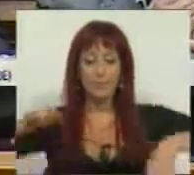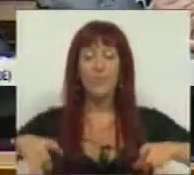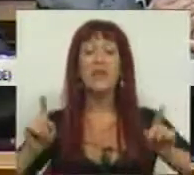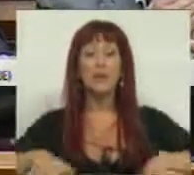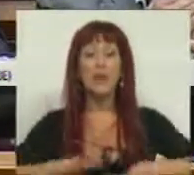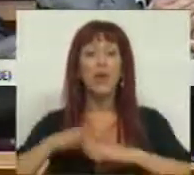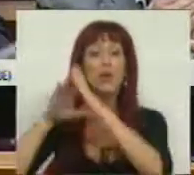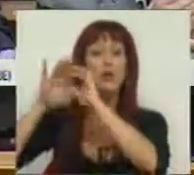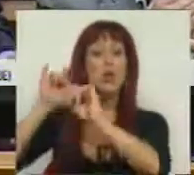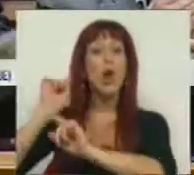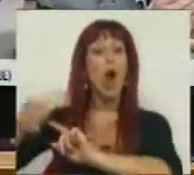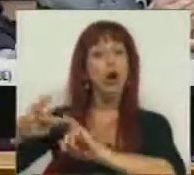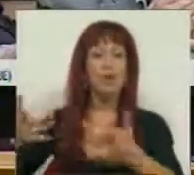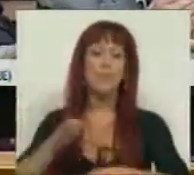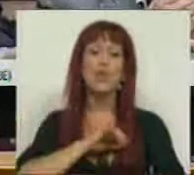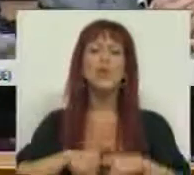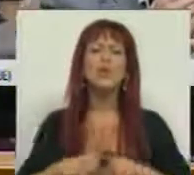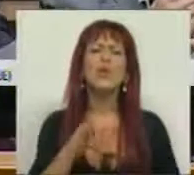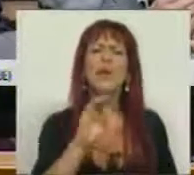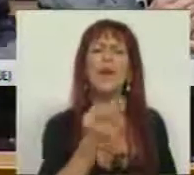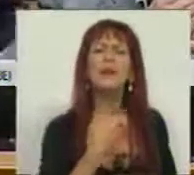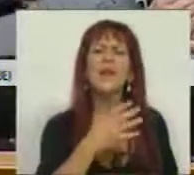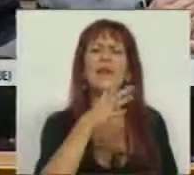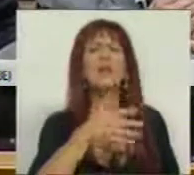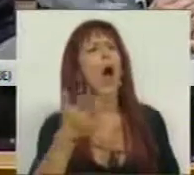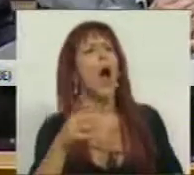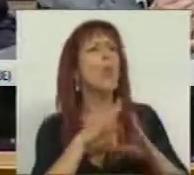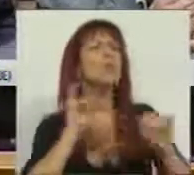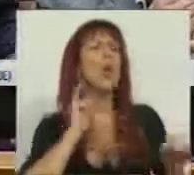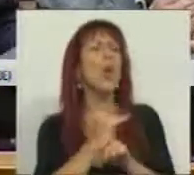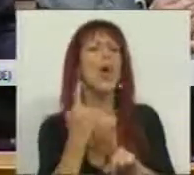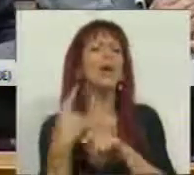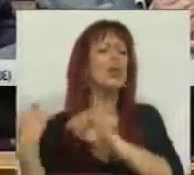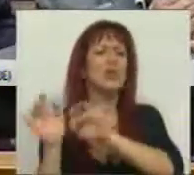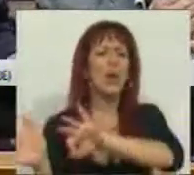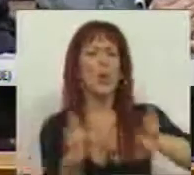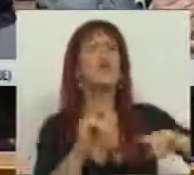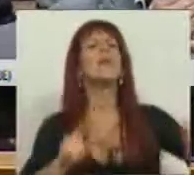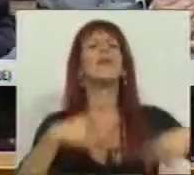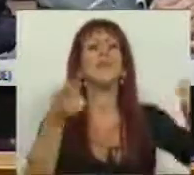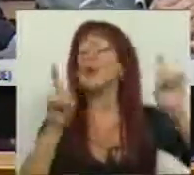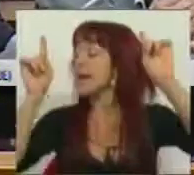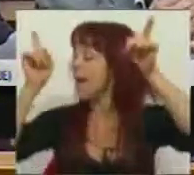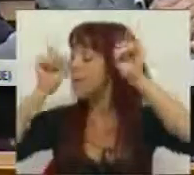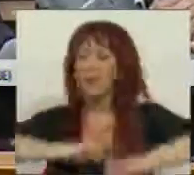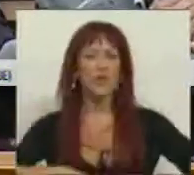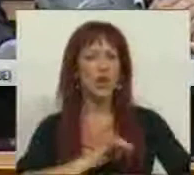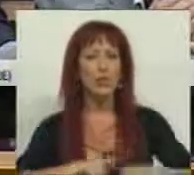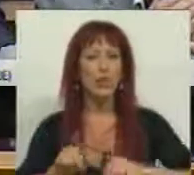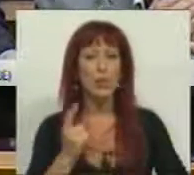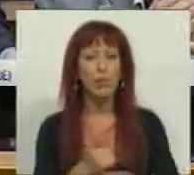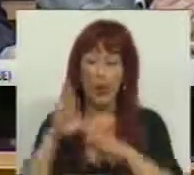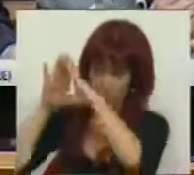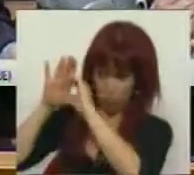também sobre o modelo. Aliás, o Sr. Deputado do PSD dizia, bom, o modelo é outra discussão, fica para depois. Não, Srs. Deputados, é